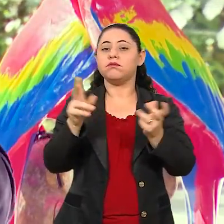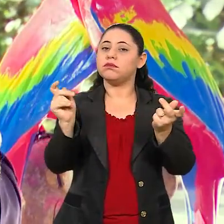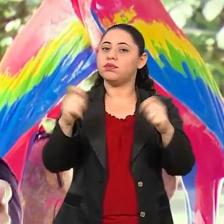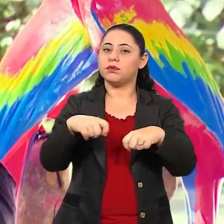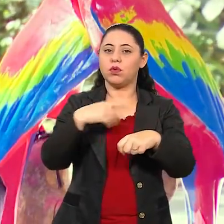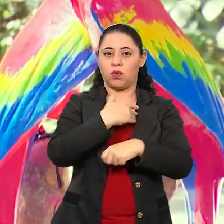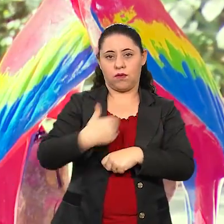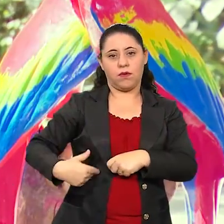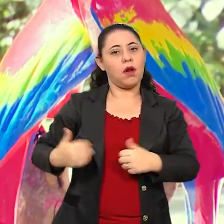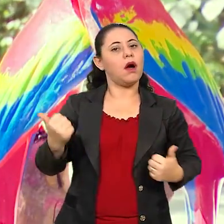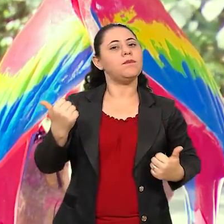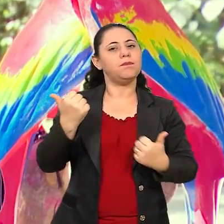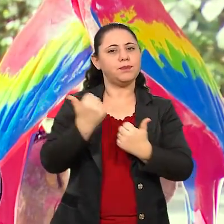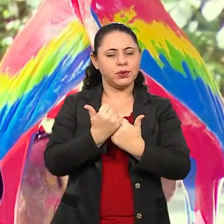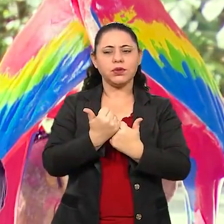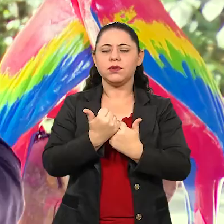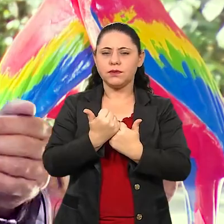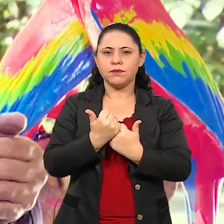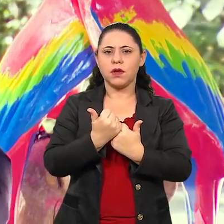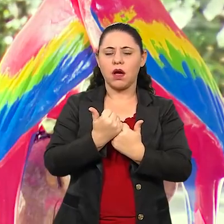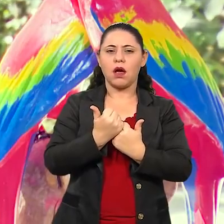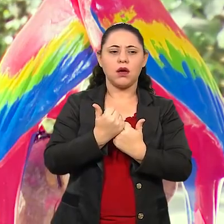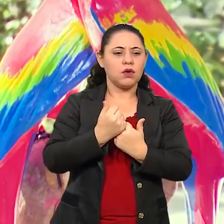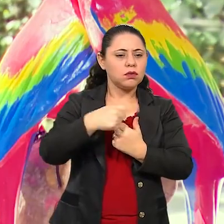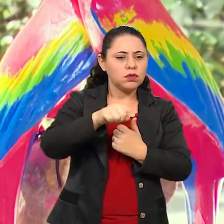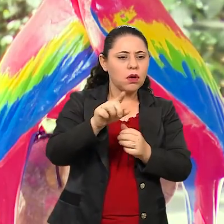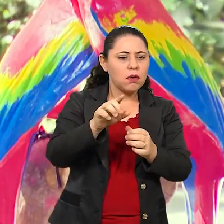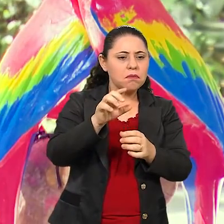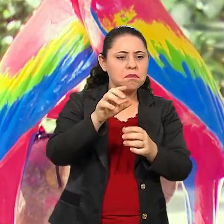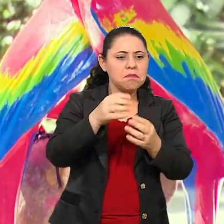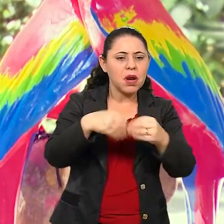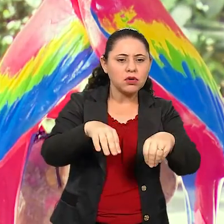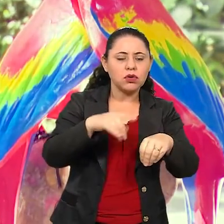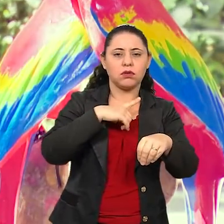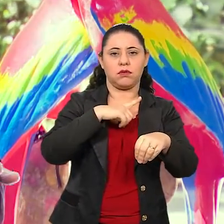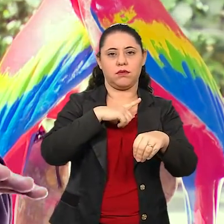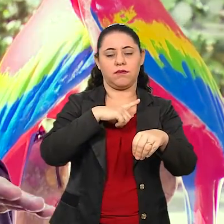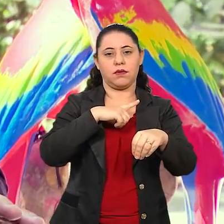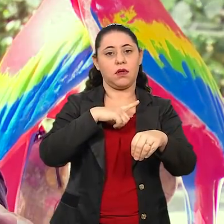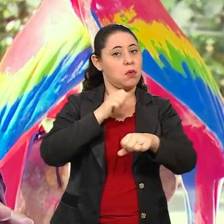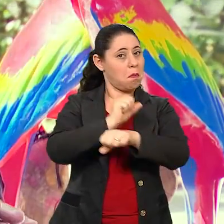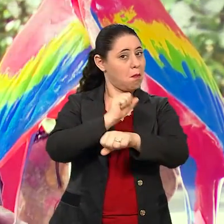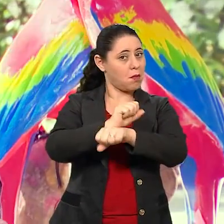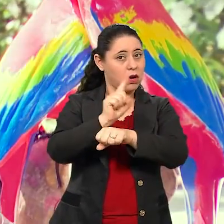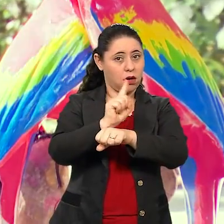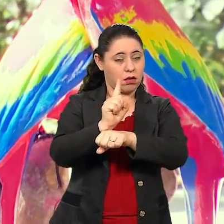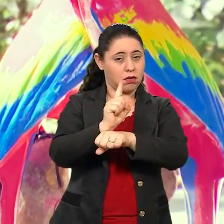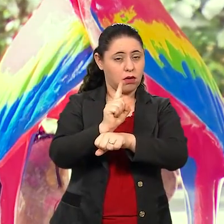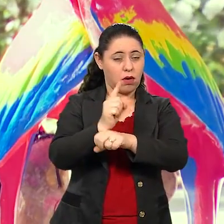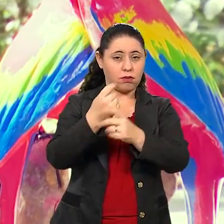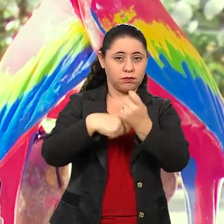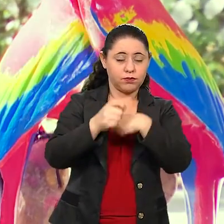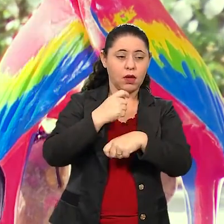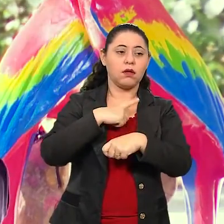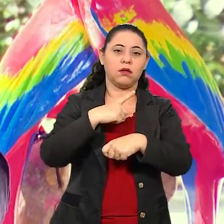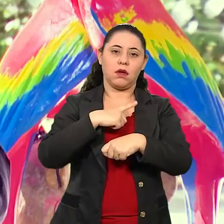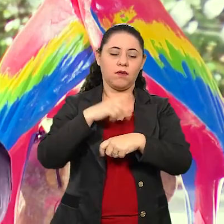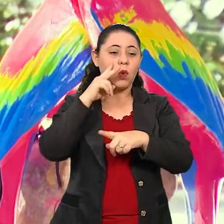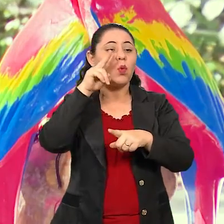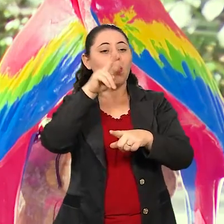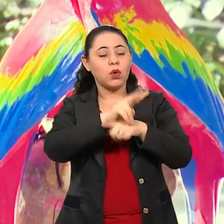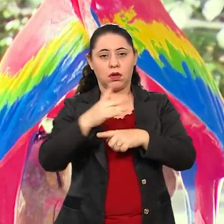o governo tinha capacidade de apoiar o segmentos mais impactados e não paralisar muito as atividades econômicas